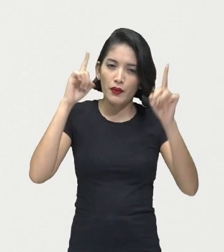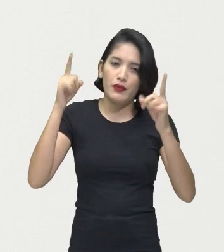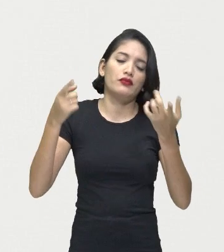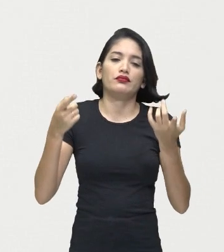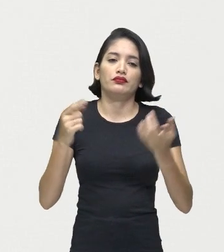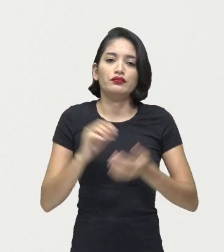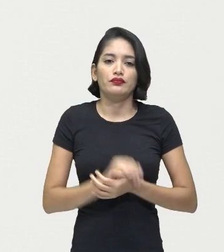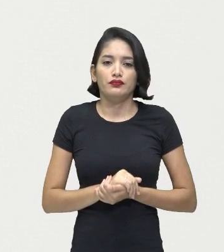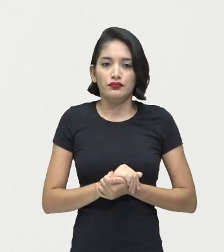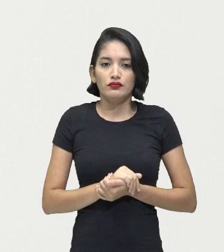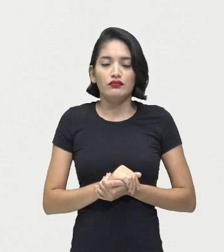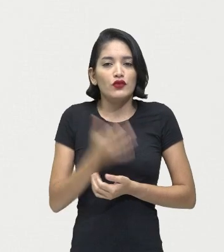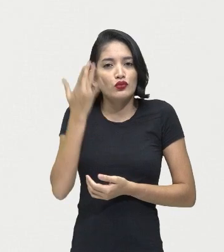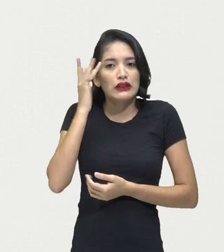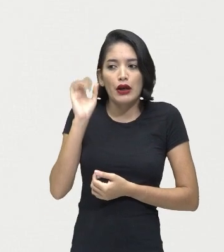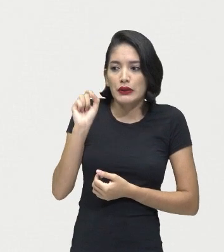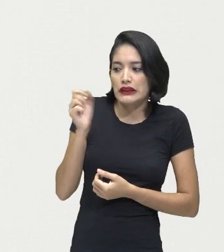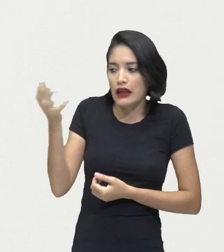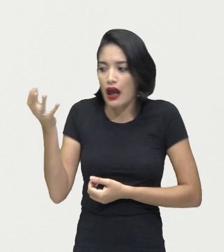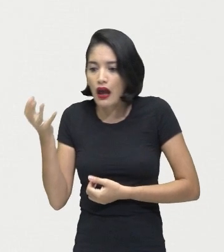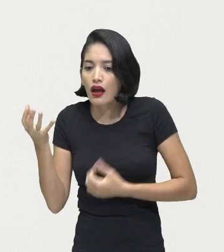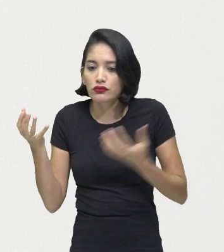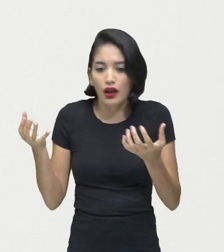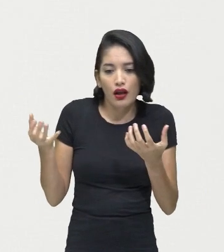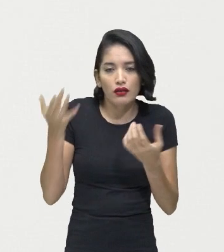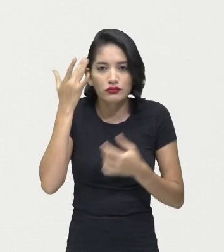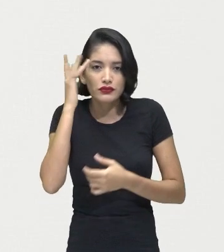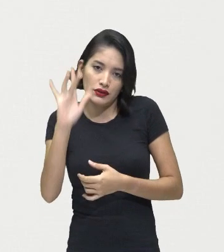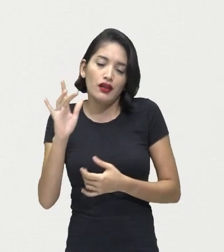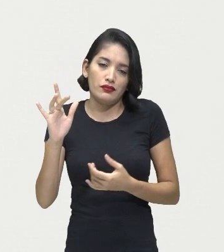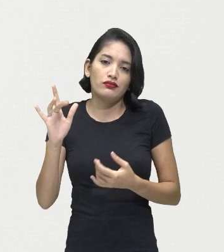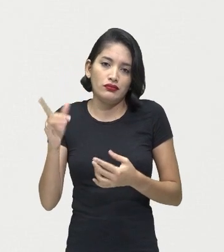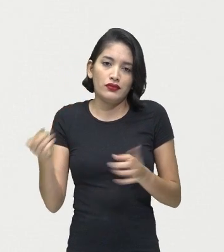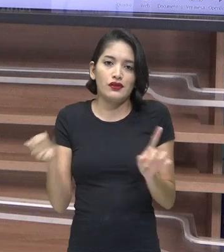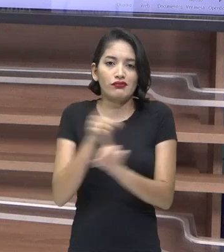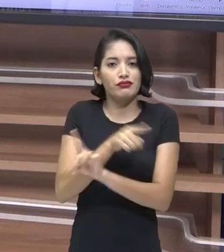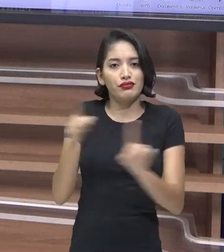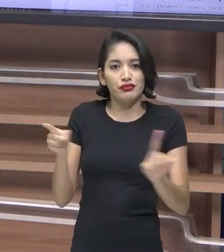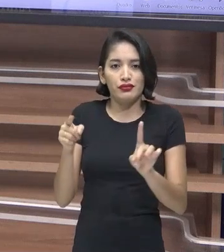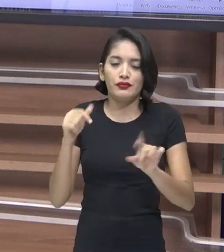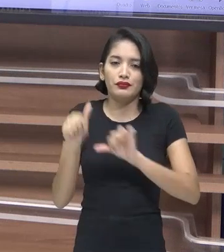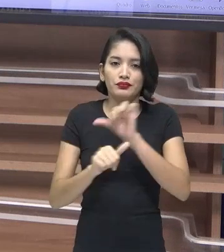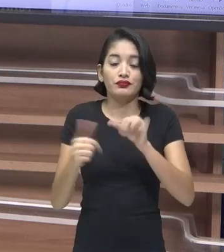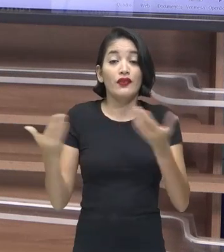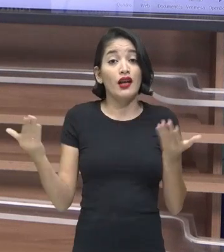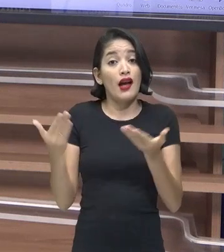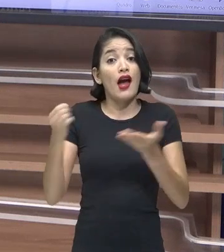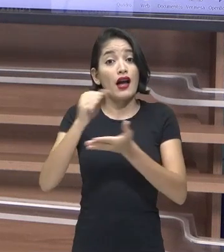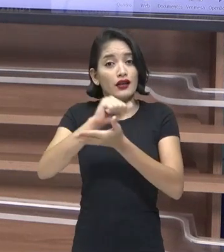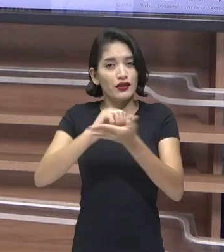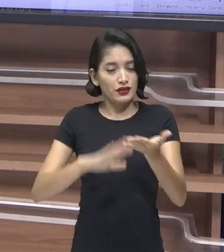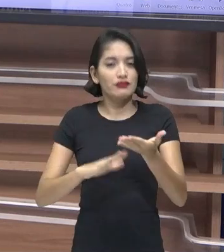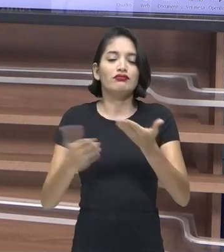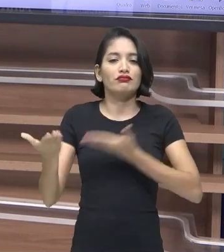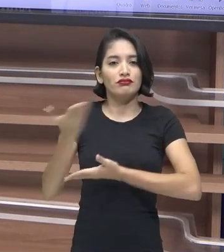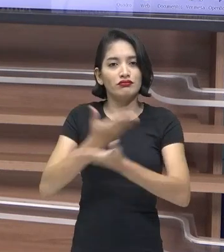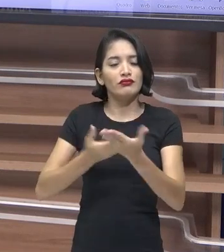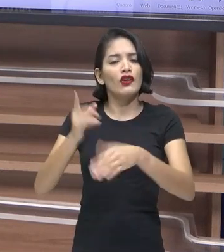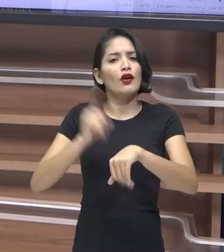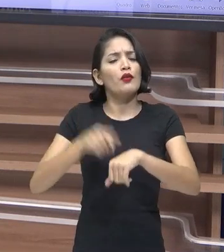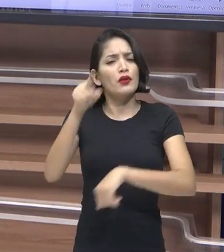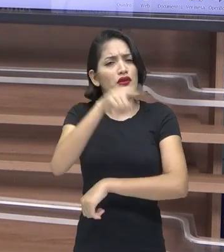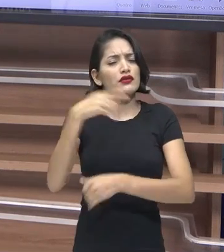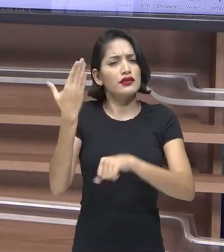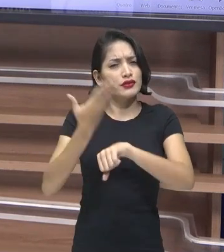outra, né? Não se decide o que se quer aí, né? Então, muito bem, agora chegou o momento da nossa ADLI, momento de